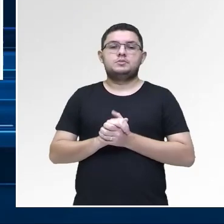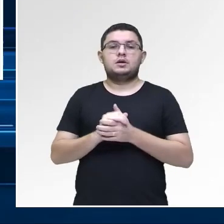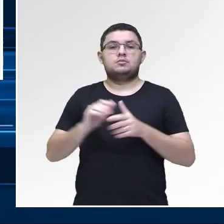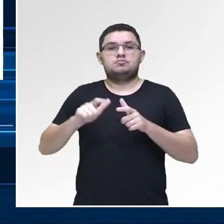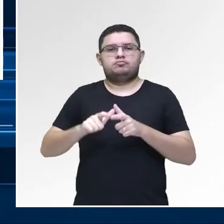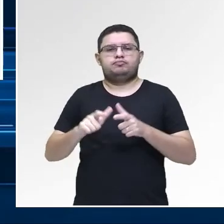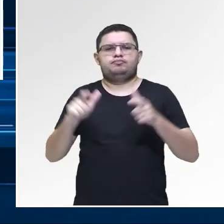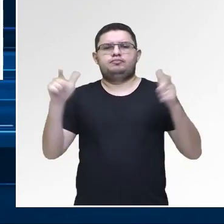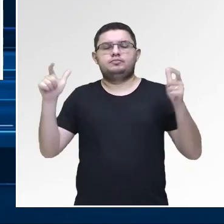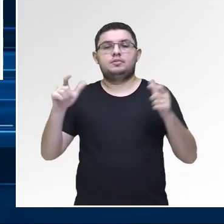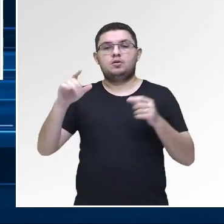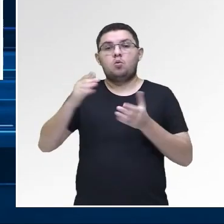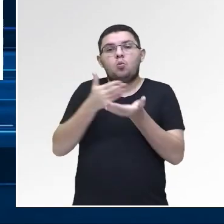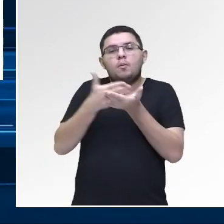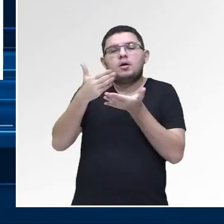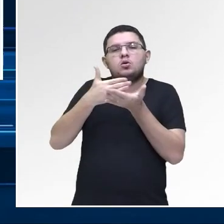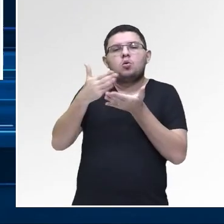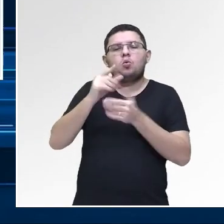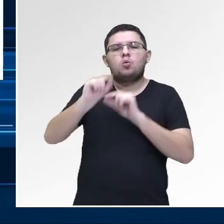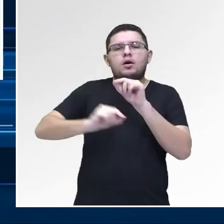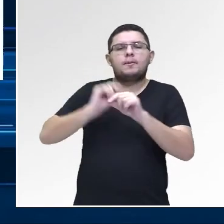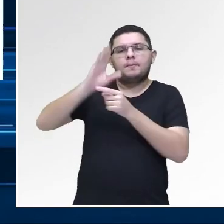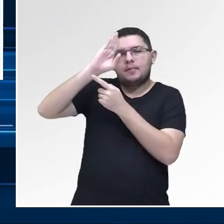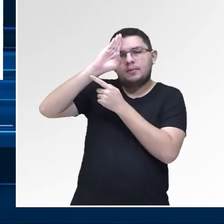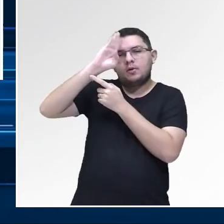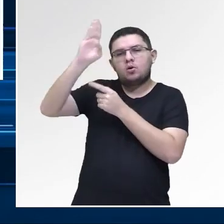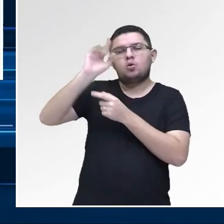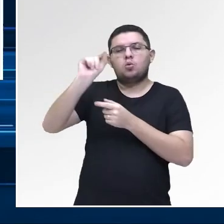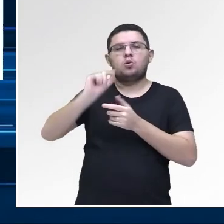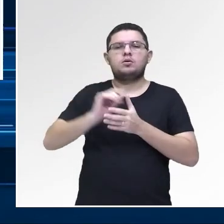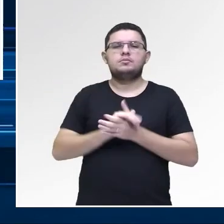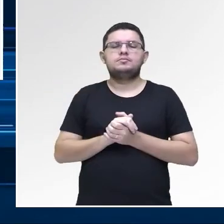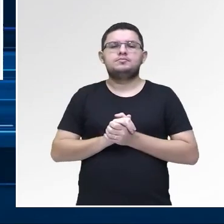principalmente com a chegada das indústrias e